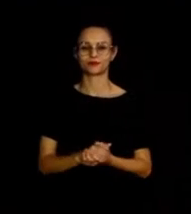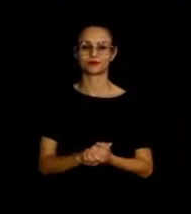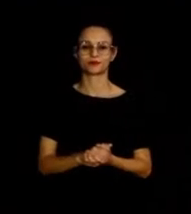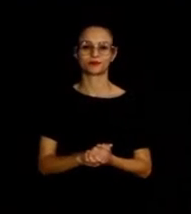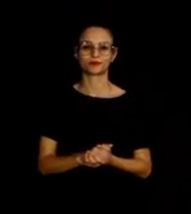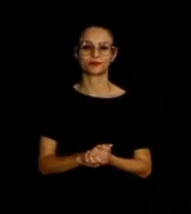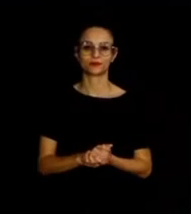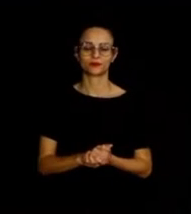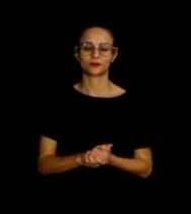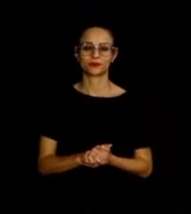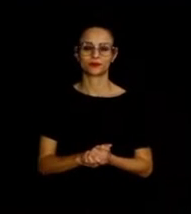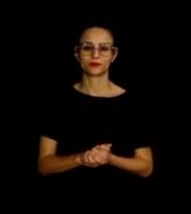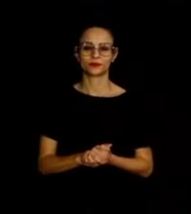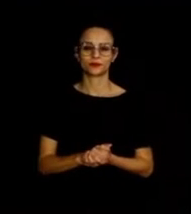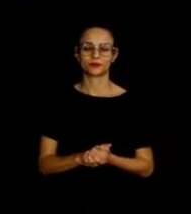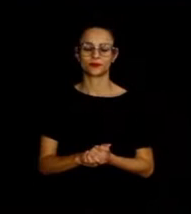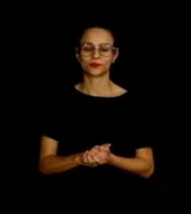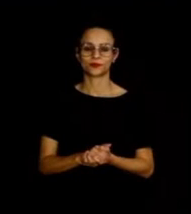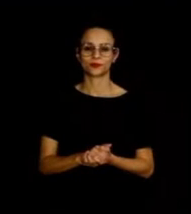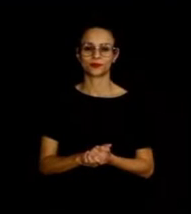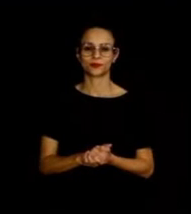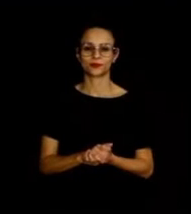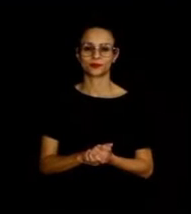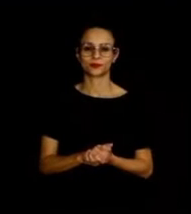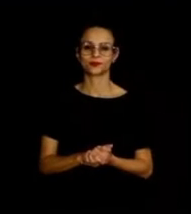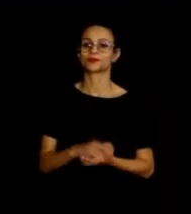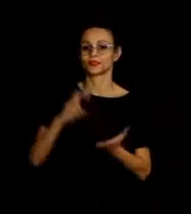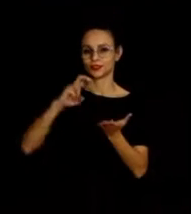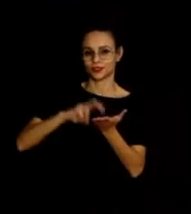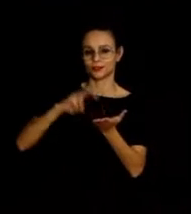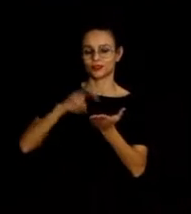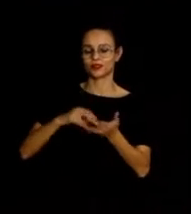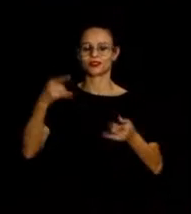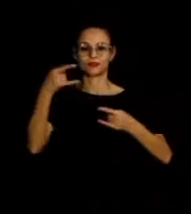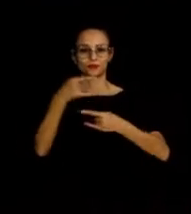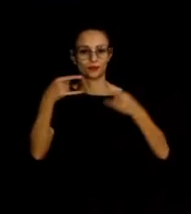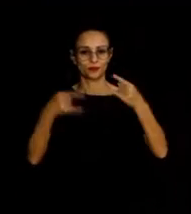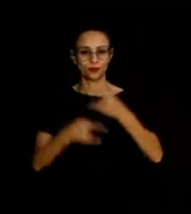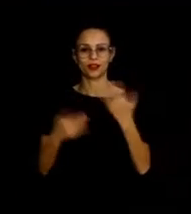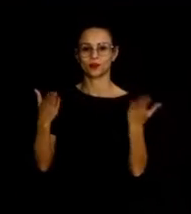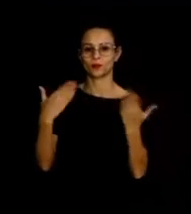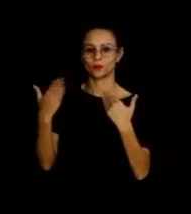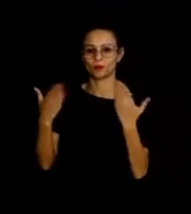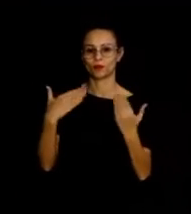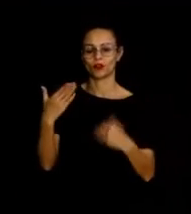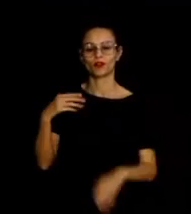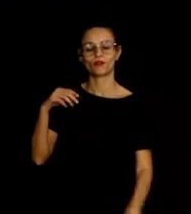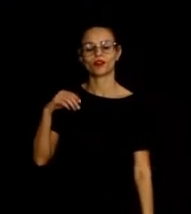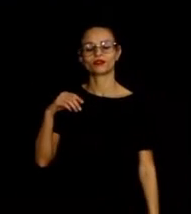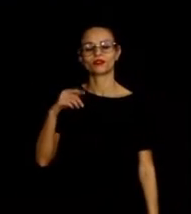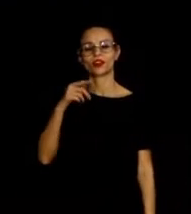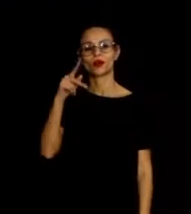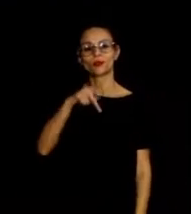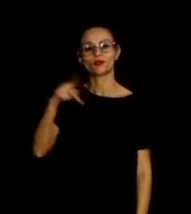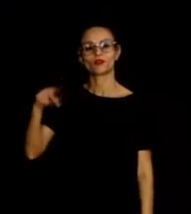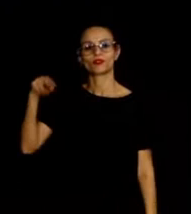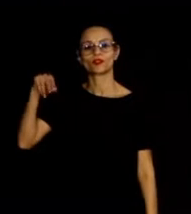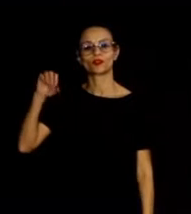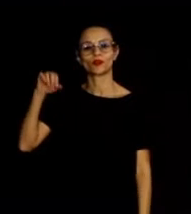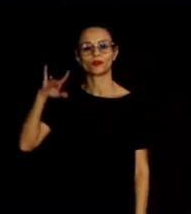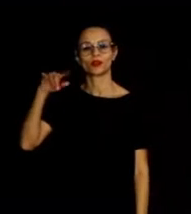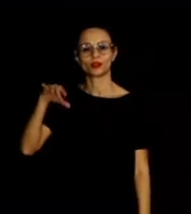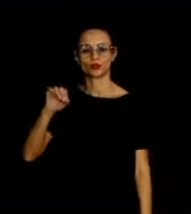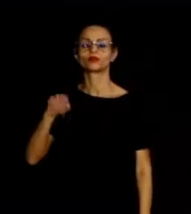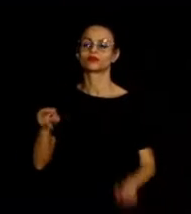o E de manhã teve uma live uma conversa como o senhor normilio que também é